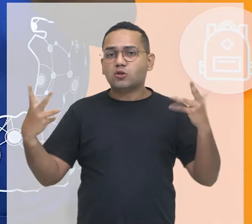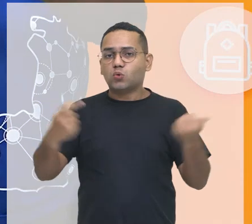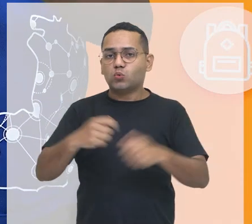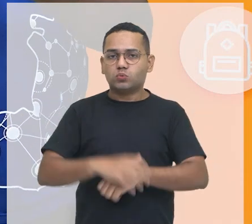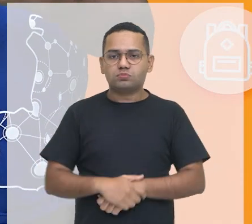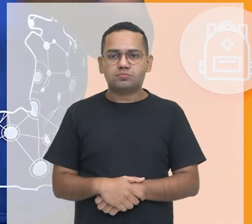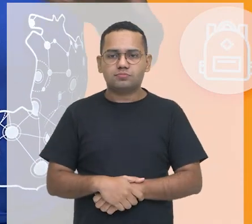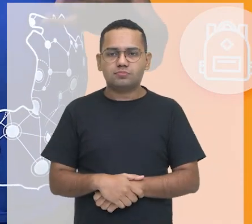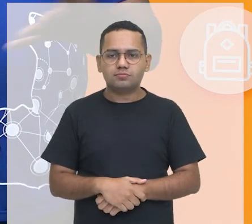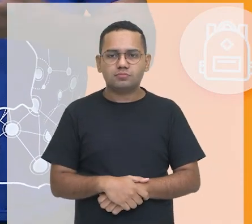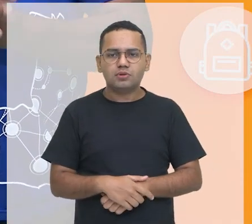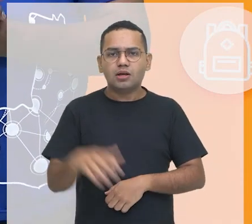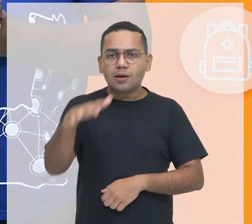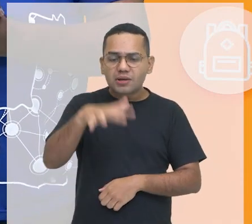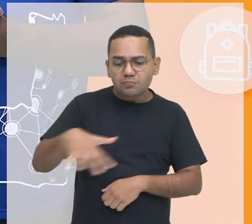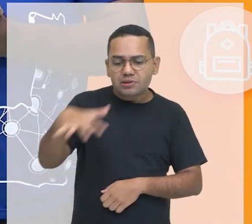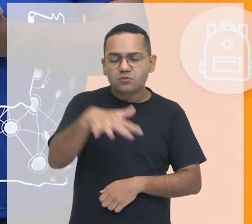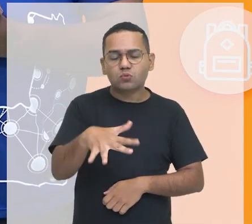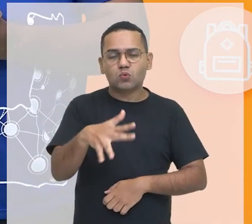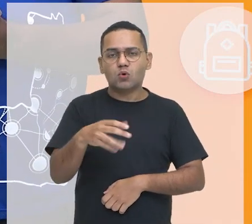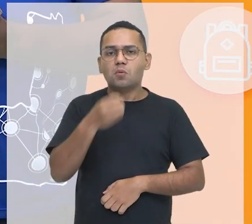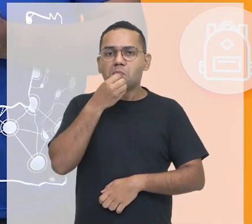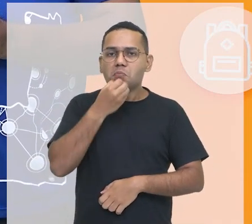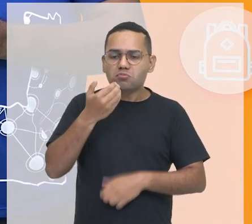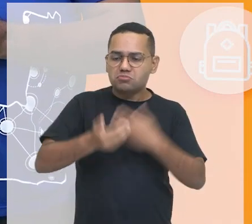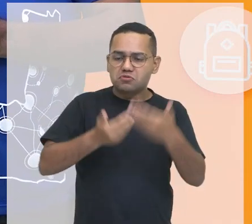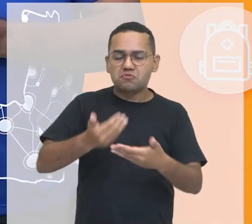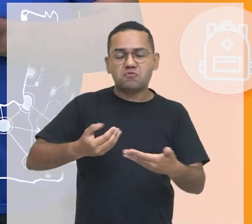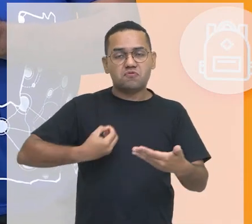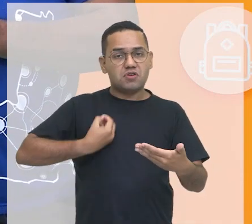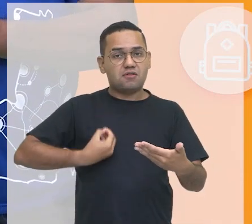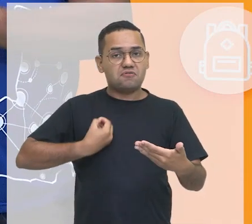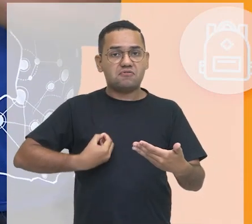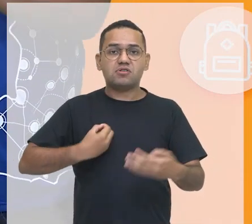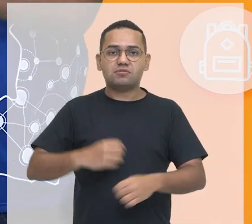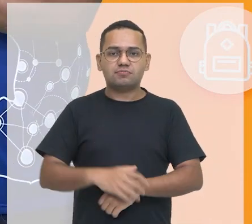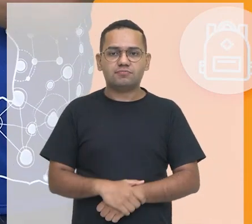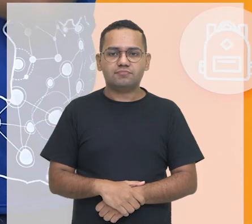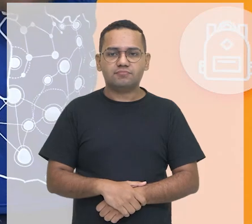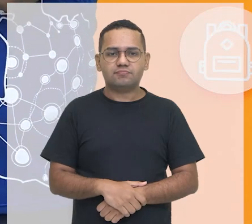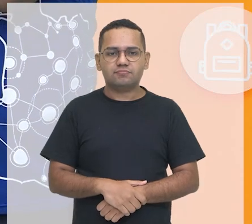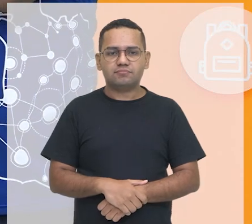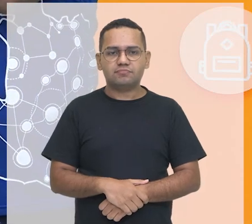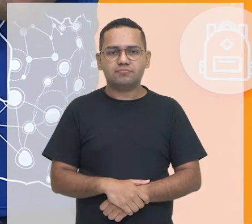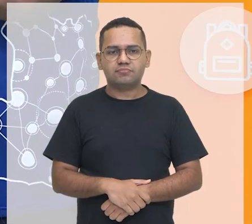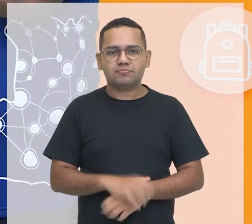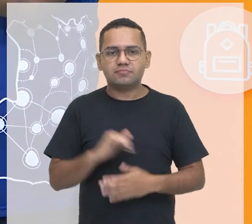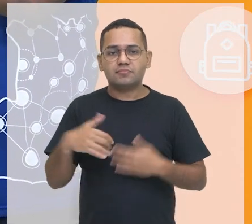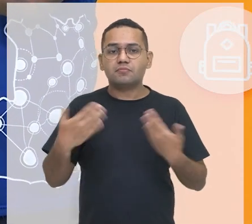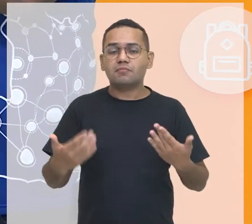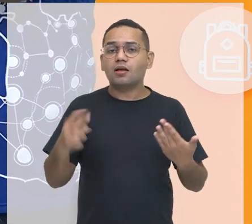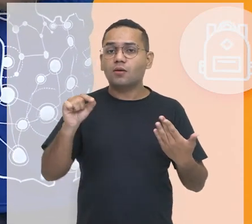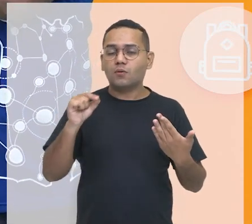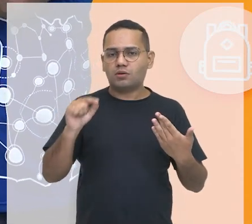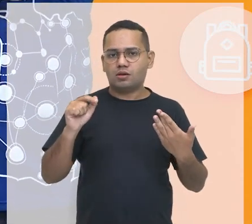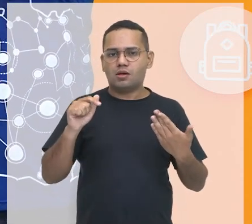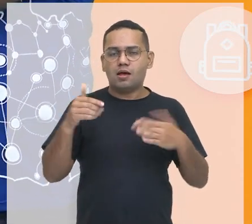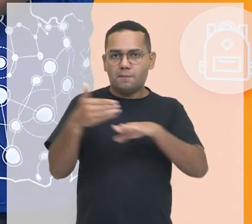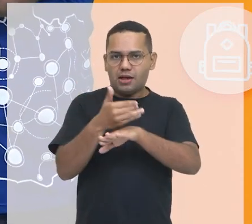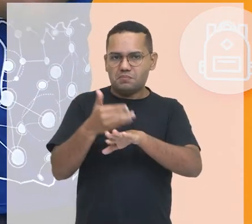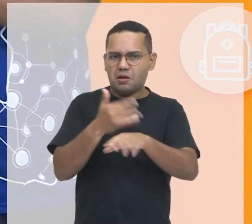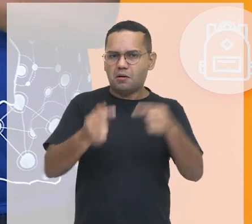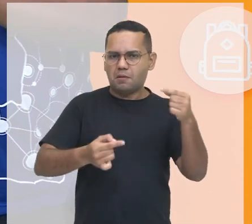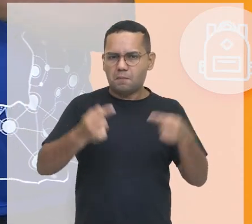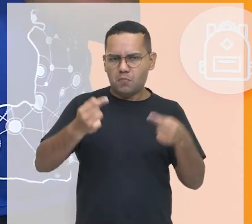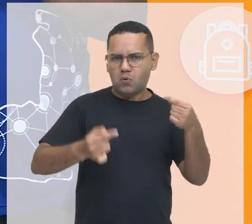todo mundo viva bem na sociedade. Isso é política. Então, não esqueçam que o engajamento político, para que haja o bem